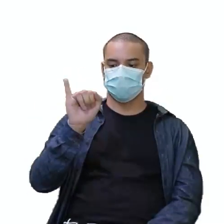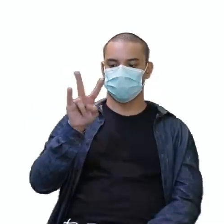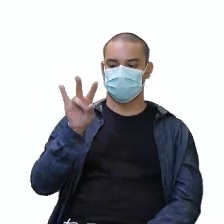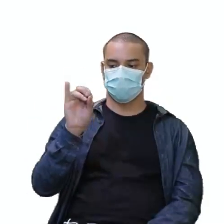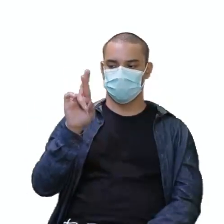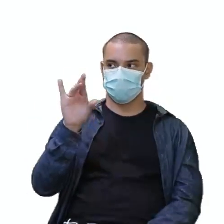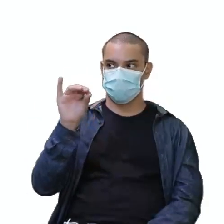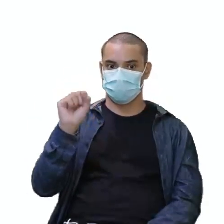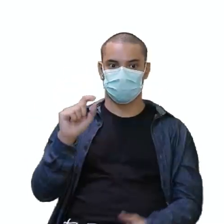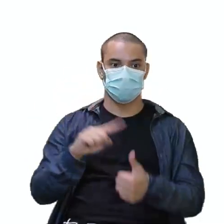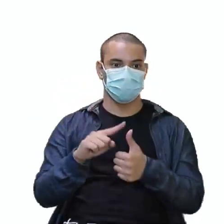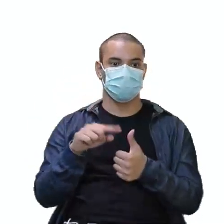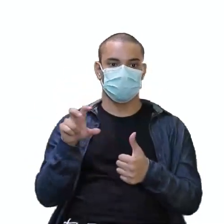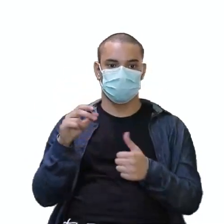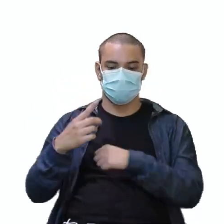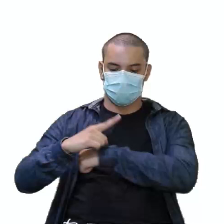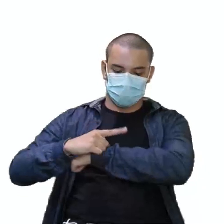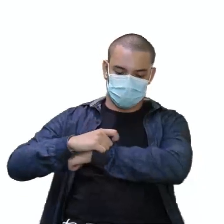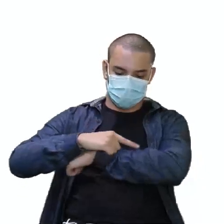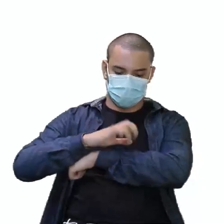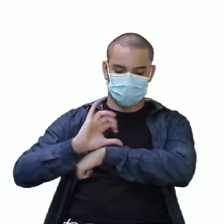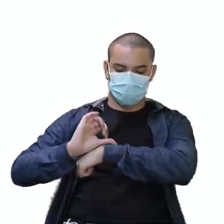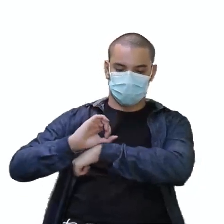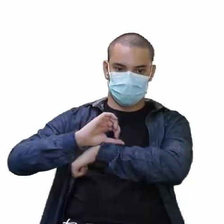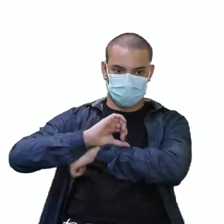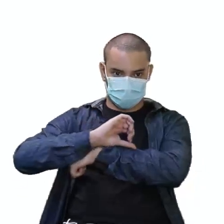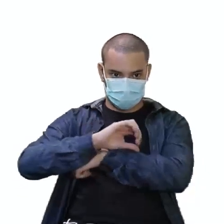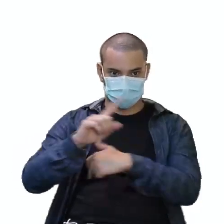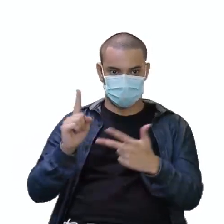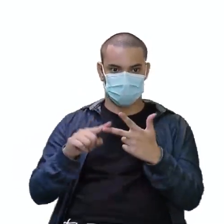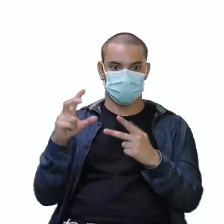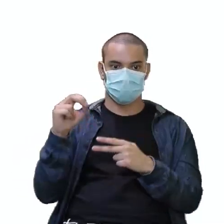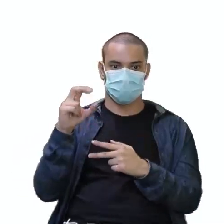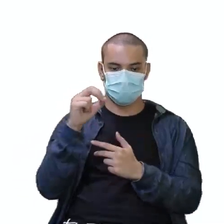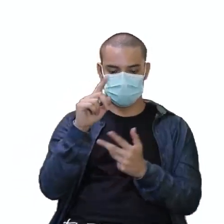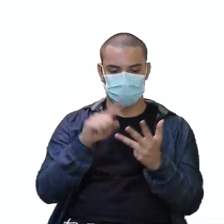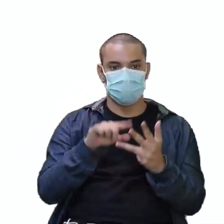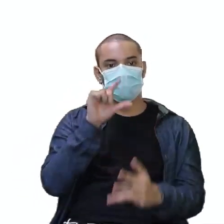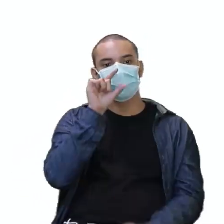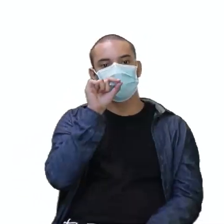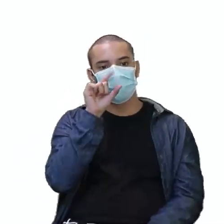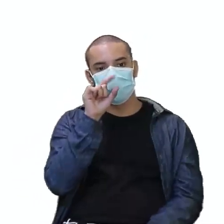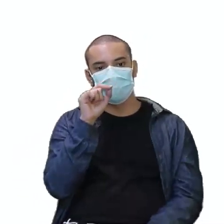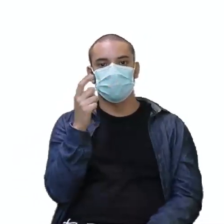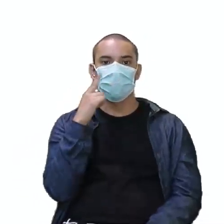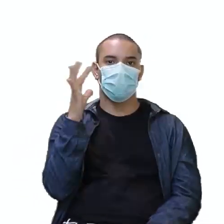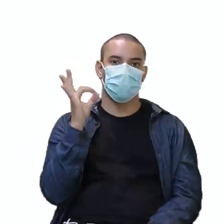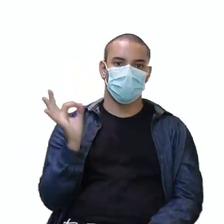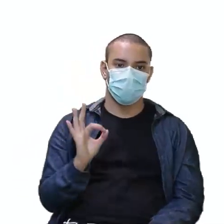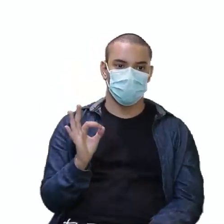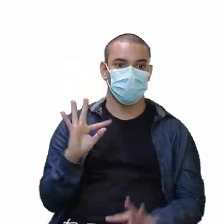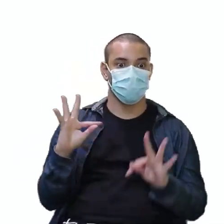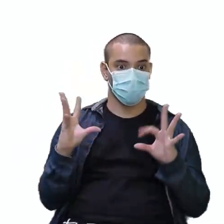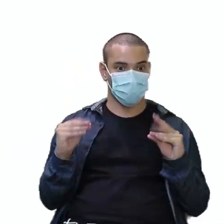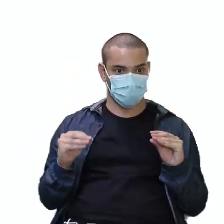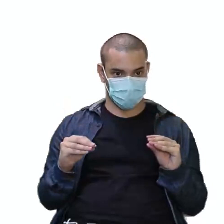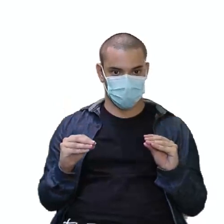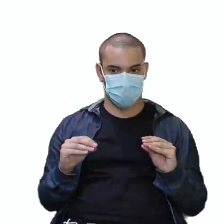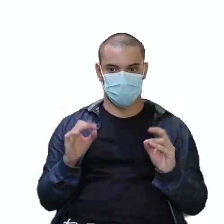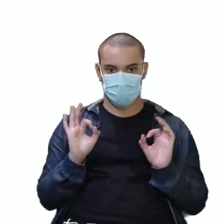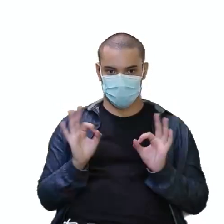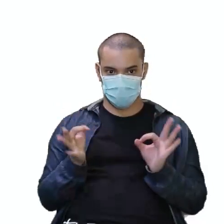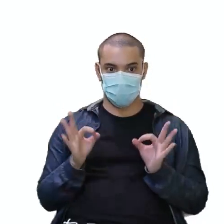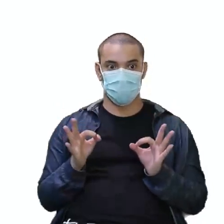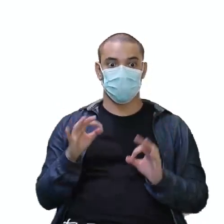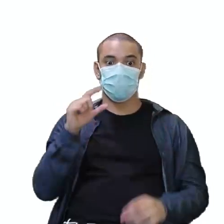tem lagartinha, roedores, o caramujo, né? O grilinho, o passarinho, todos ali que vão estar se alimentando, tá? Esse